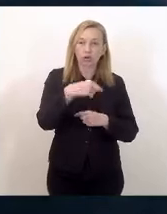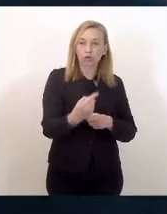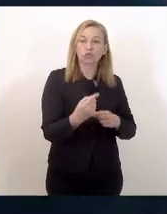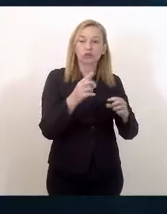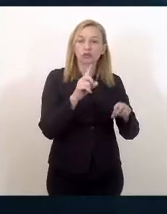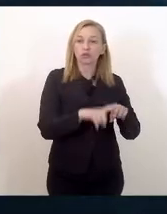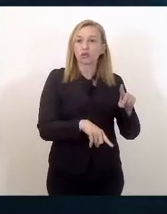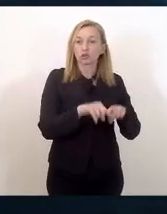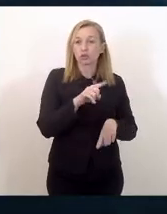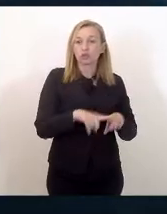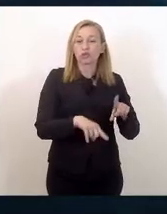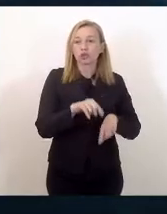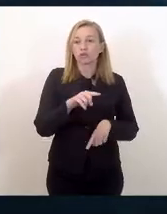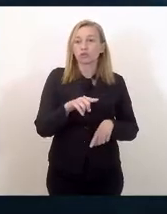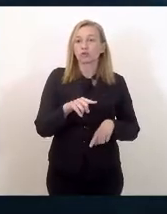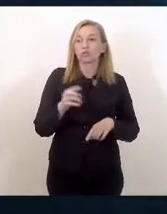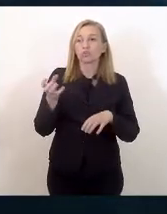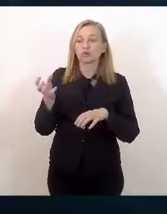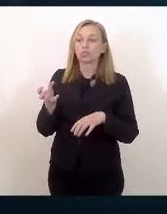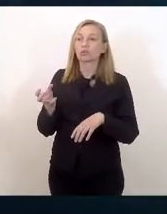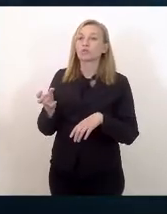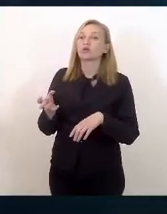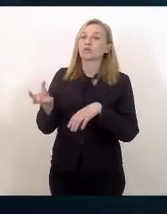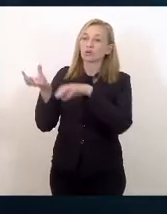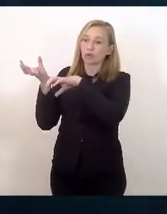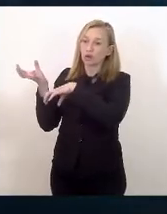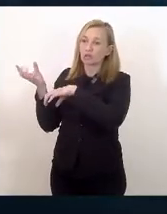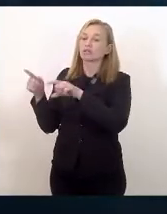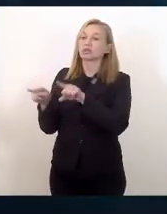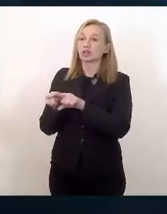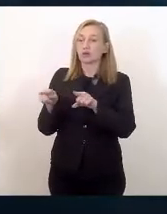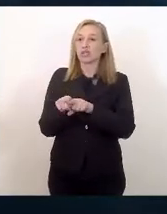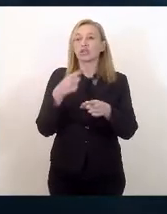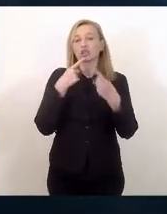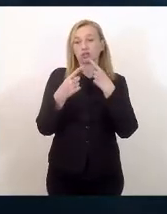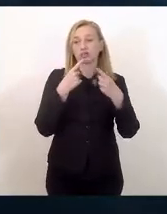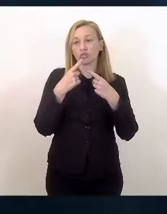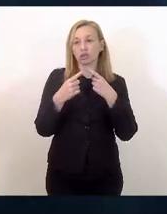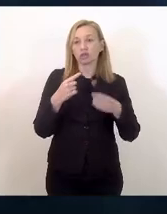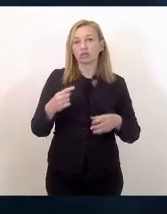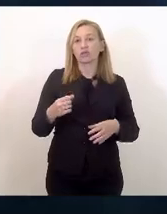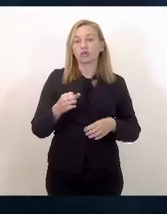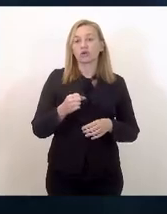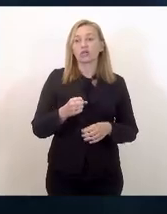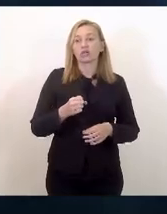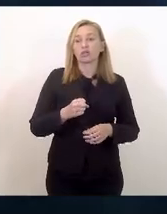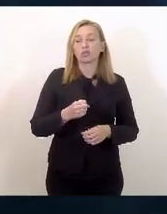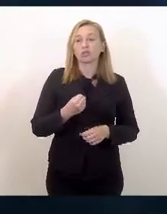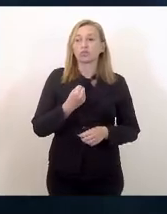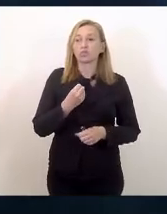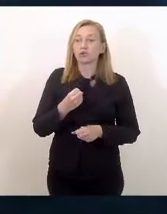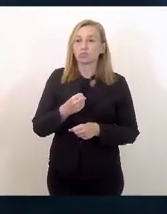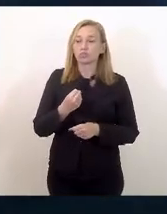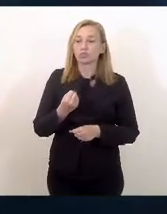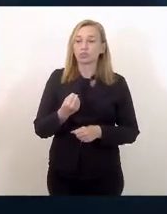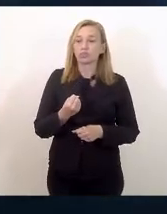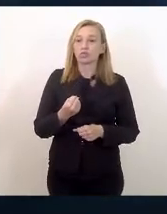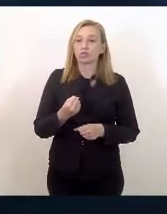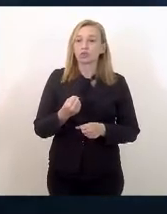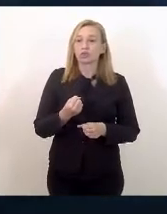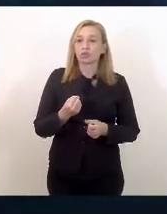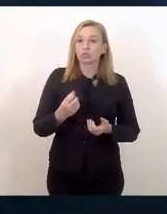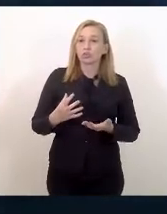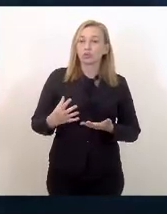itens, conforme o Congresso também está buscando uma maior justiça tributária, inclusive com taxação